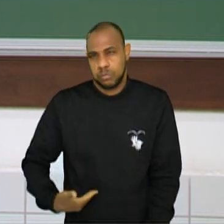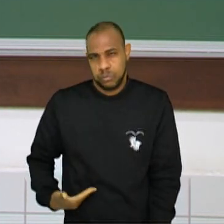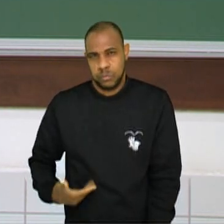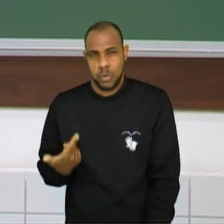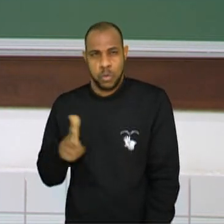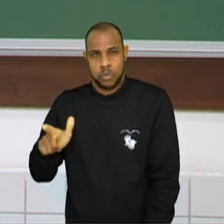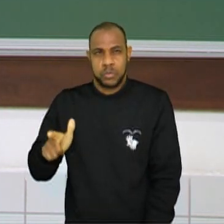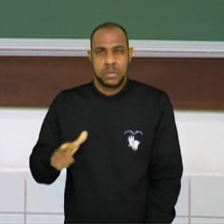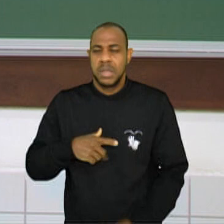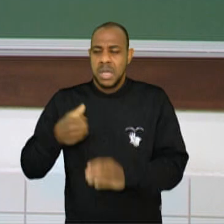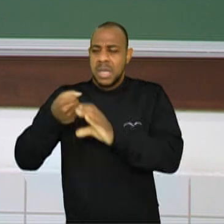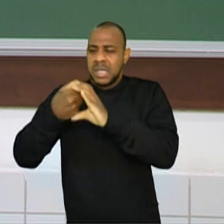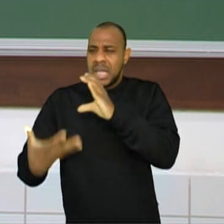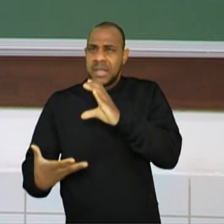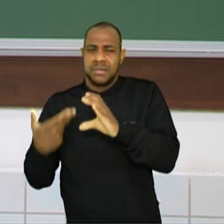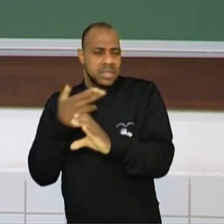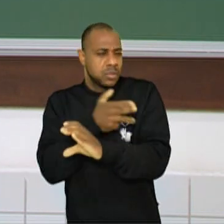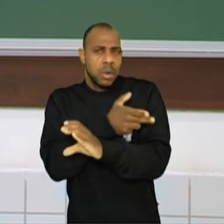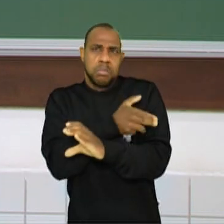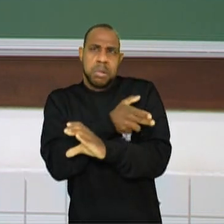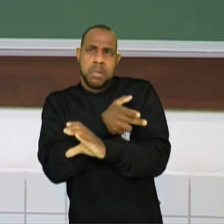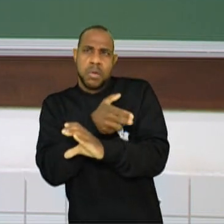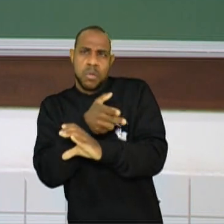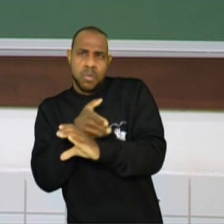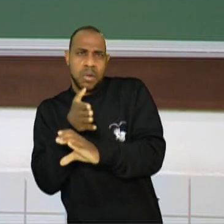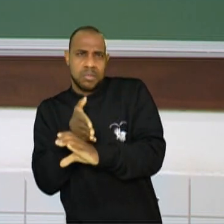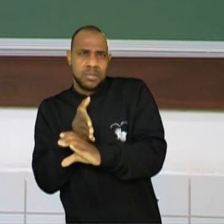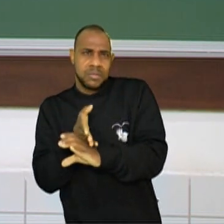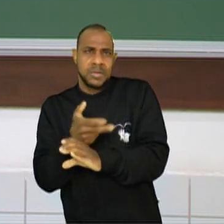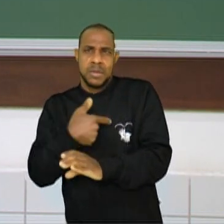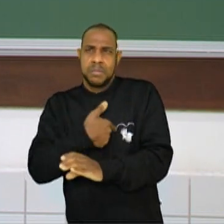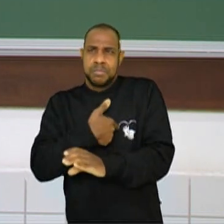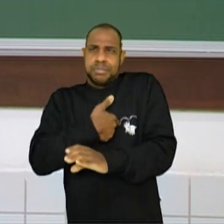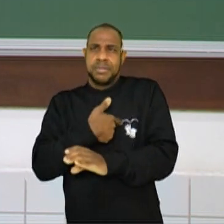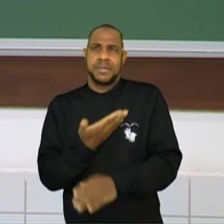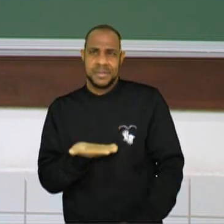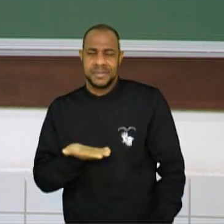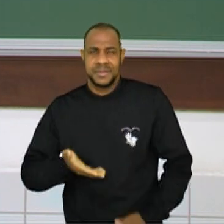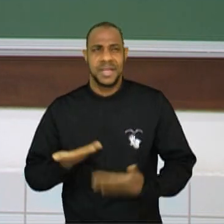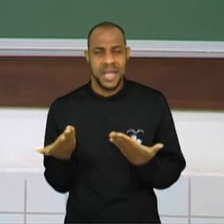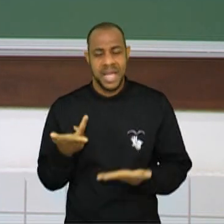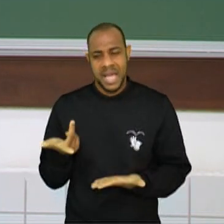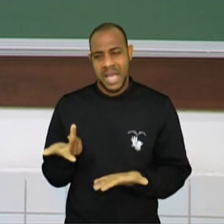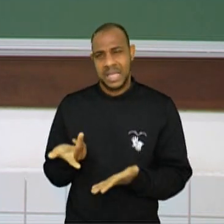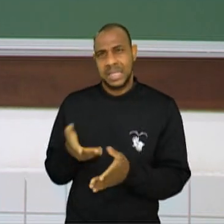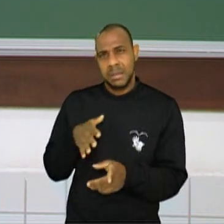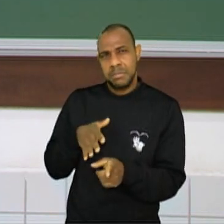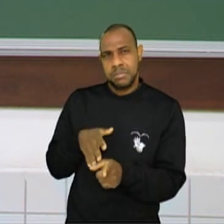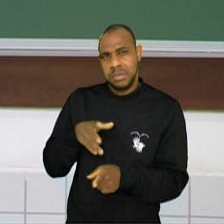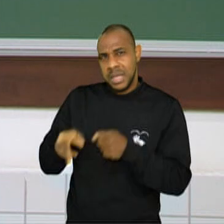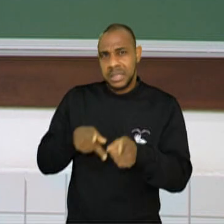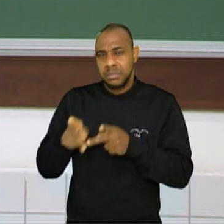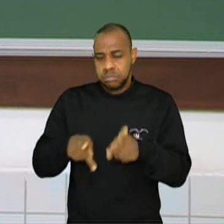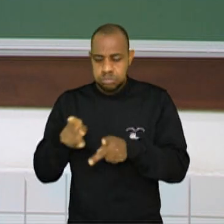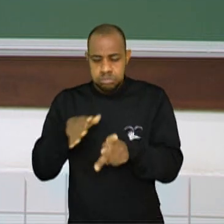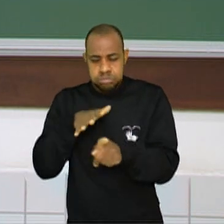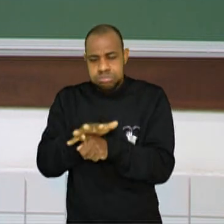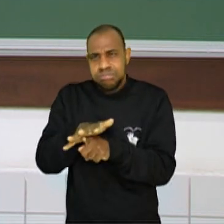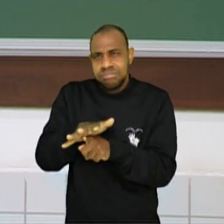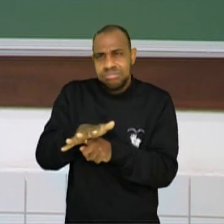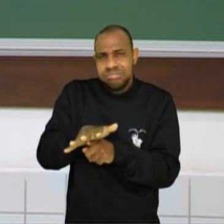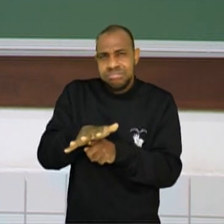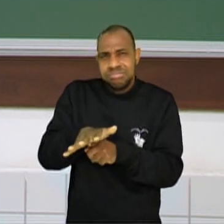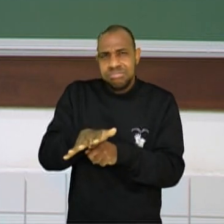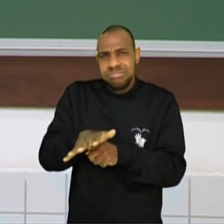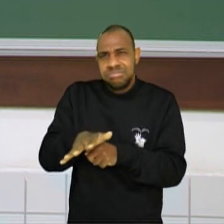características parecidas com aquelas que foram semeadas pelo próprio Getúlio Vargas. Essa república populista, então, não está isolada nem do